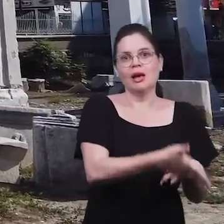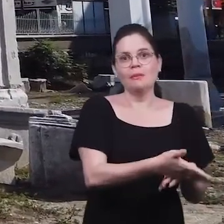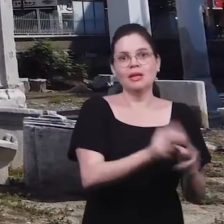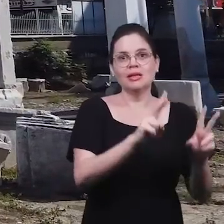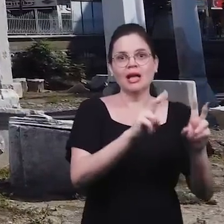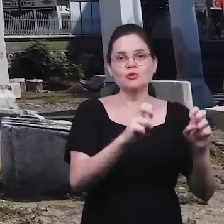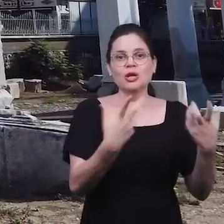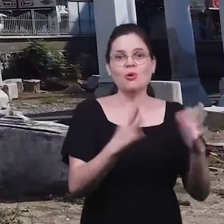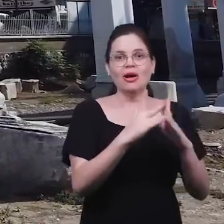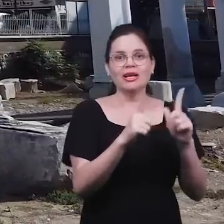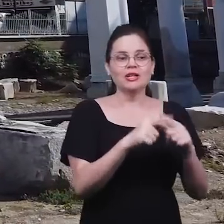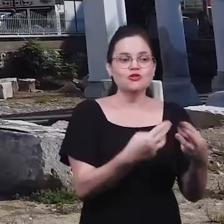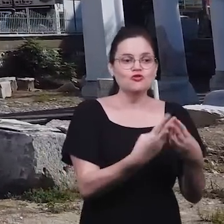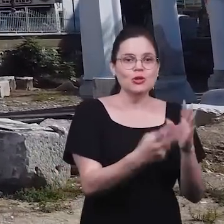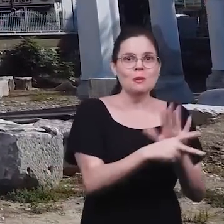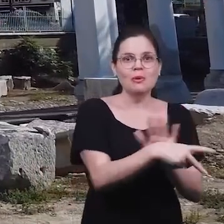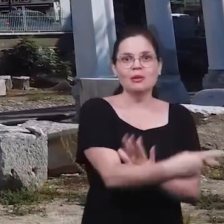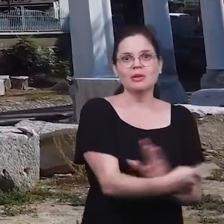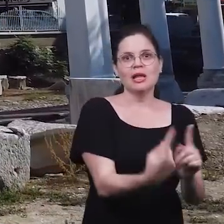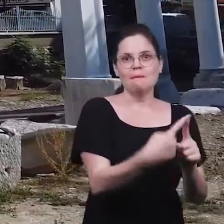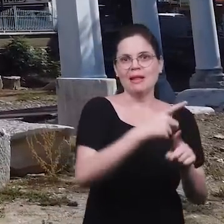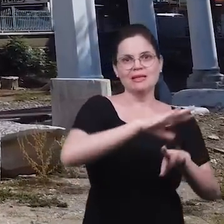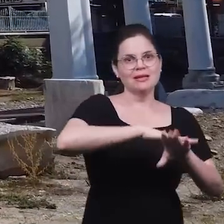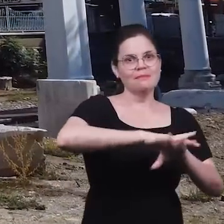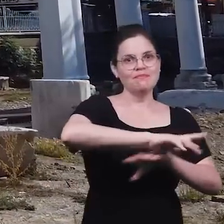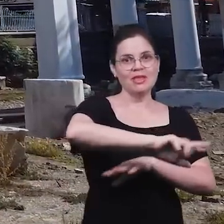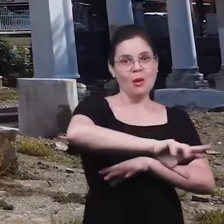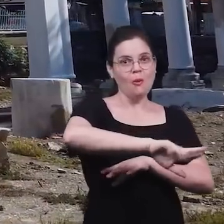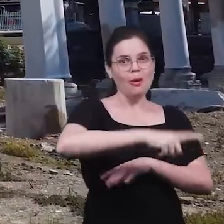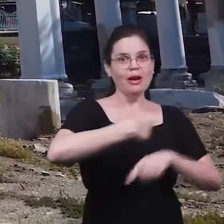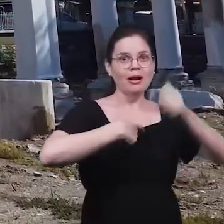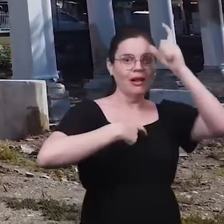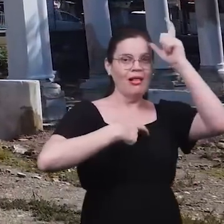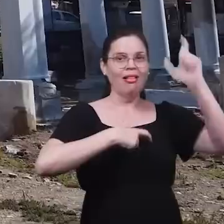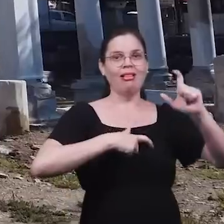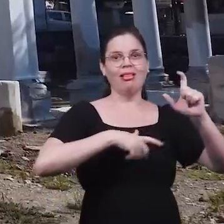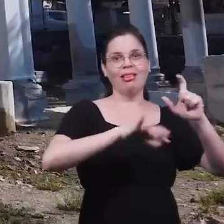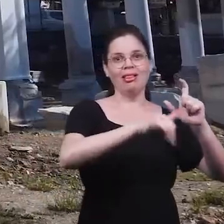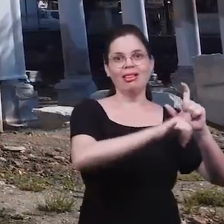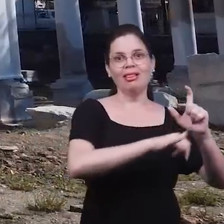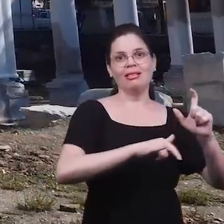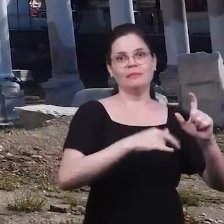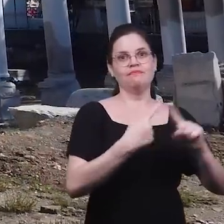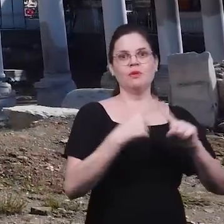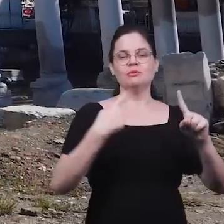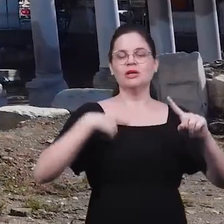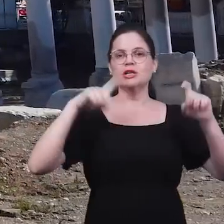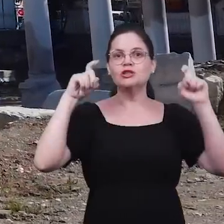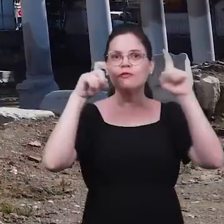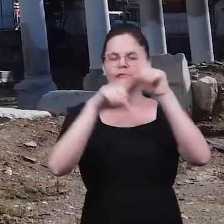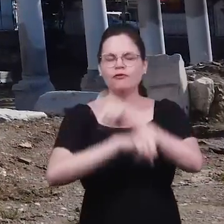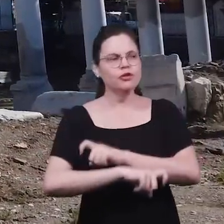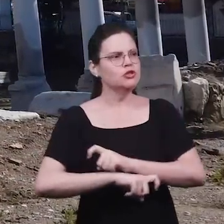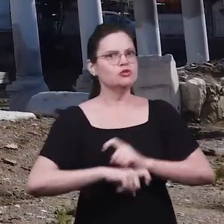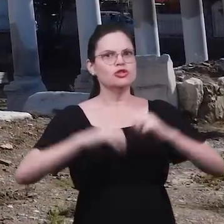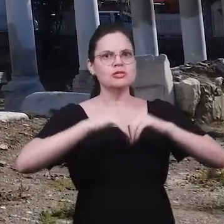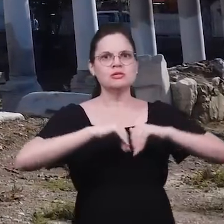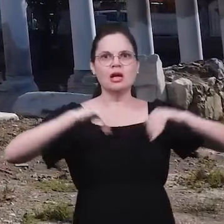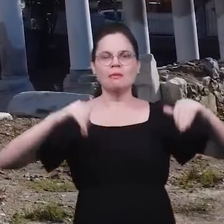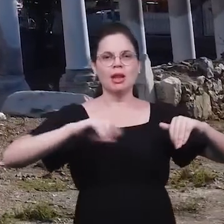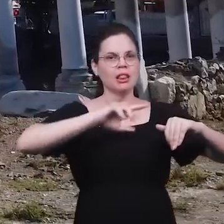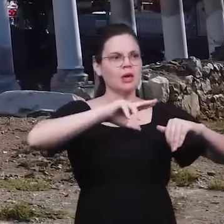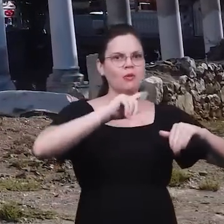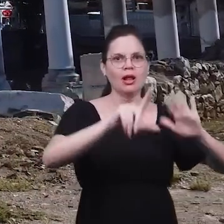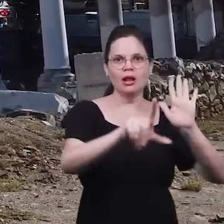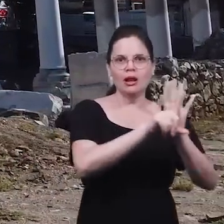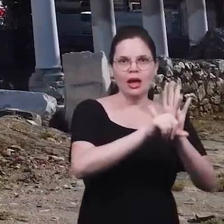Então, que luta para entender a obra e graça. Então, ninguém entendeu,